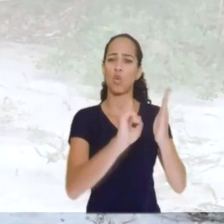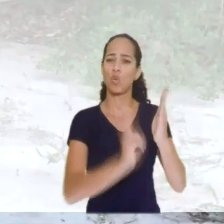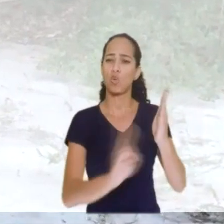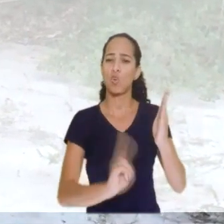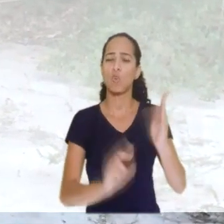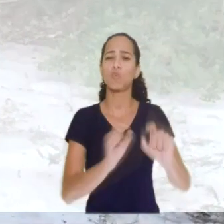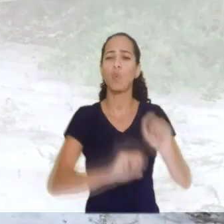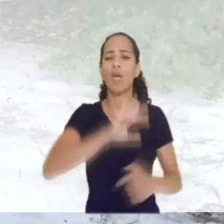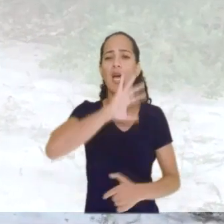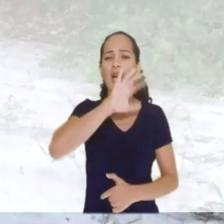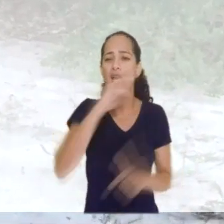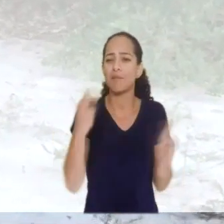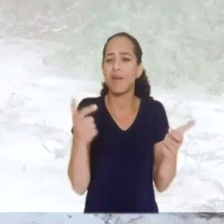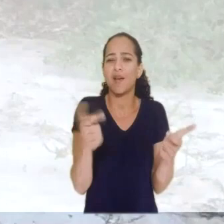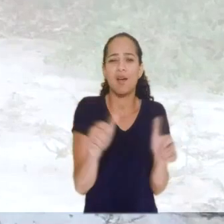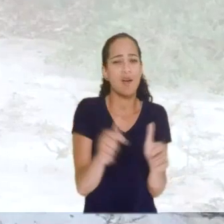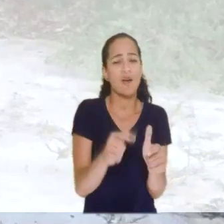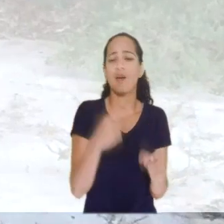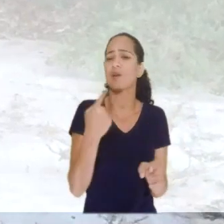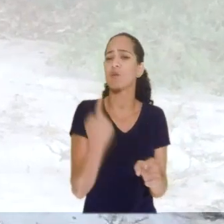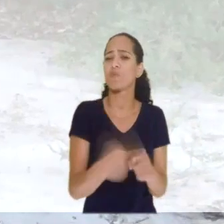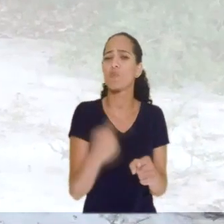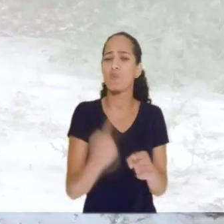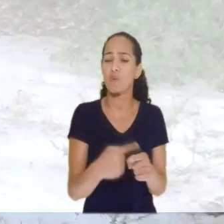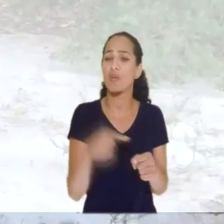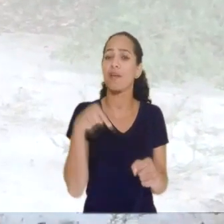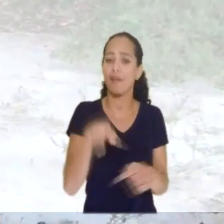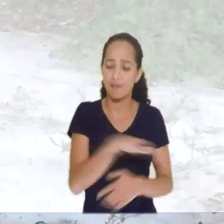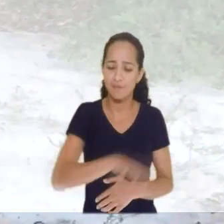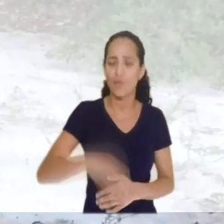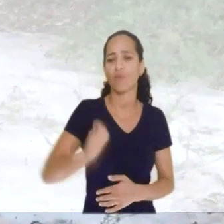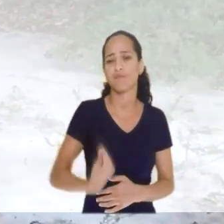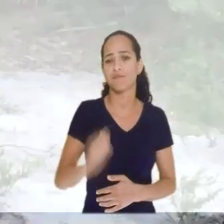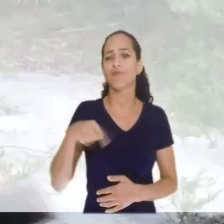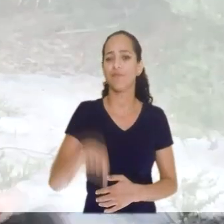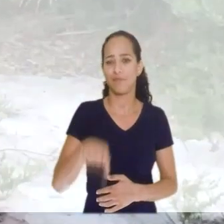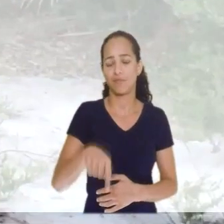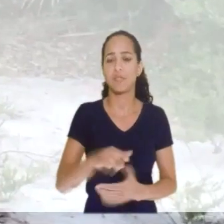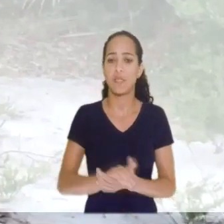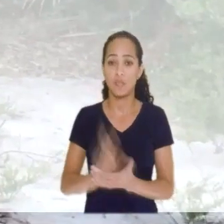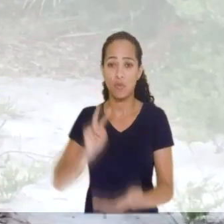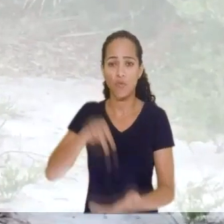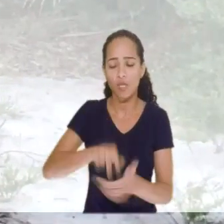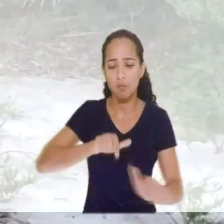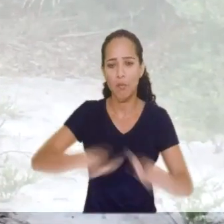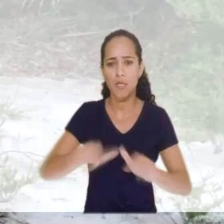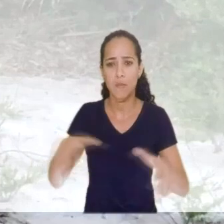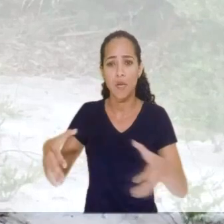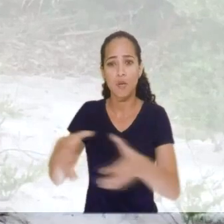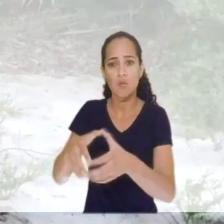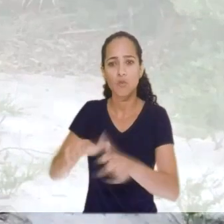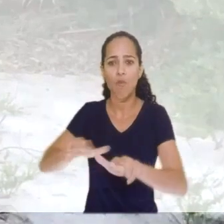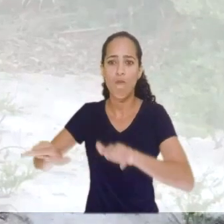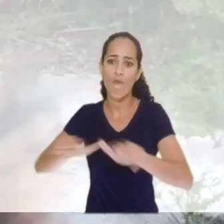espécies ameaçadas, como criticamente em perigo, pelo fato de que ele só ocorre aqui em setiba. Eu vim para cá, para setiba, para trabalhar inicialmente